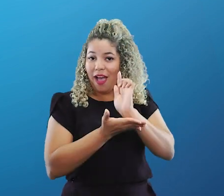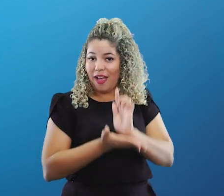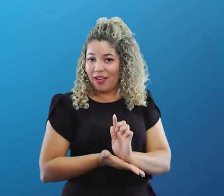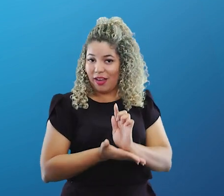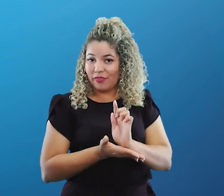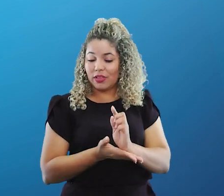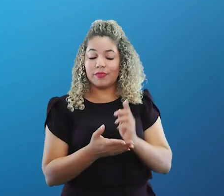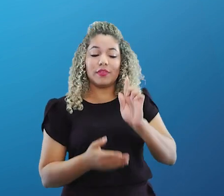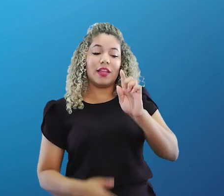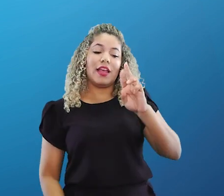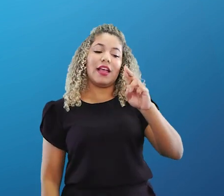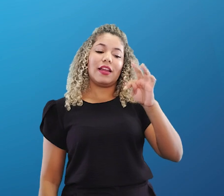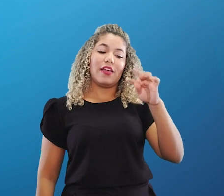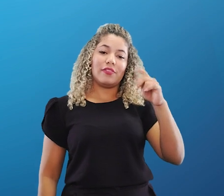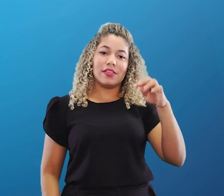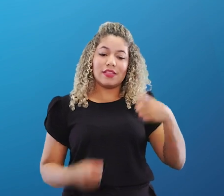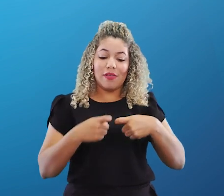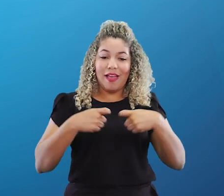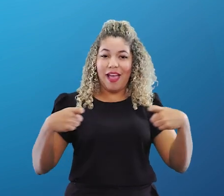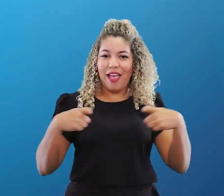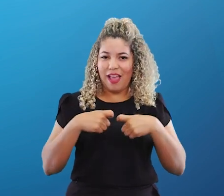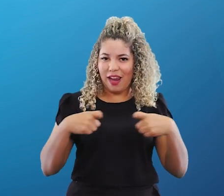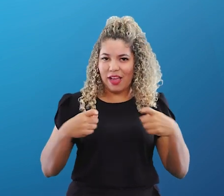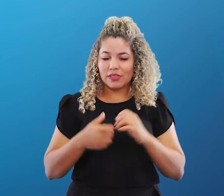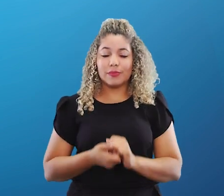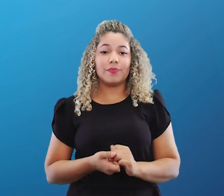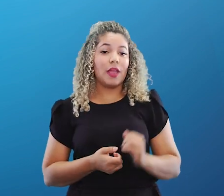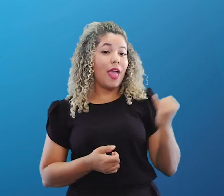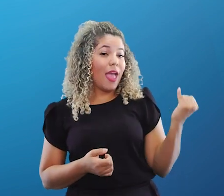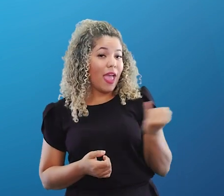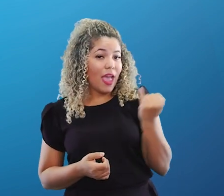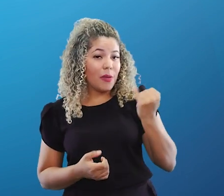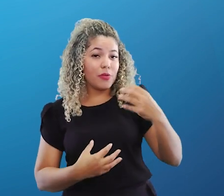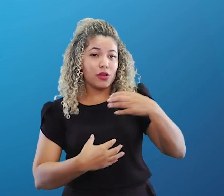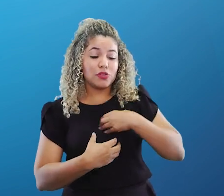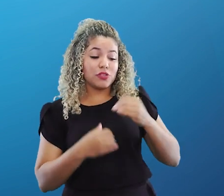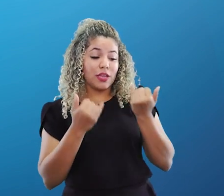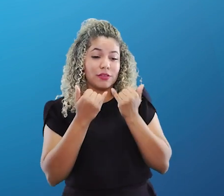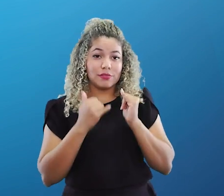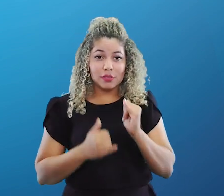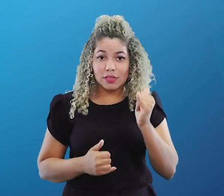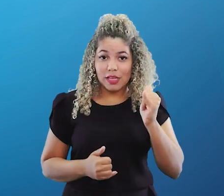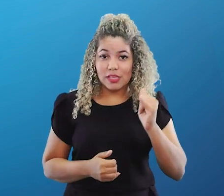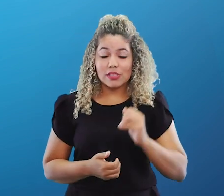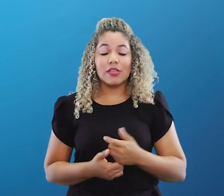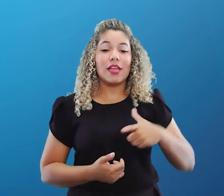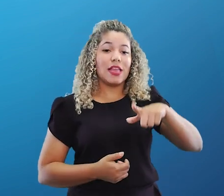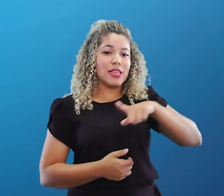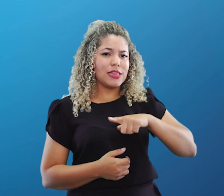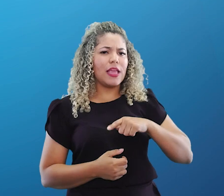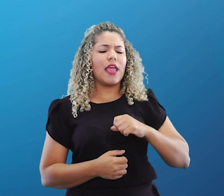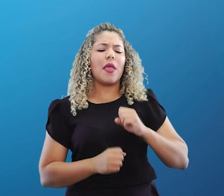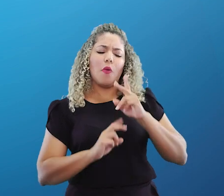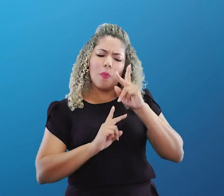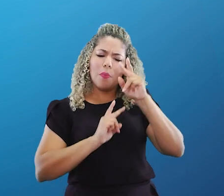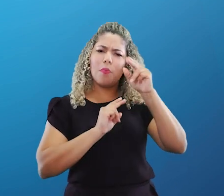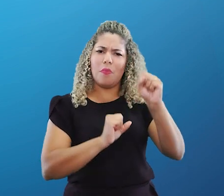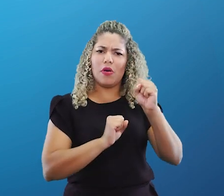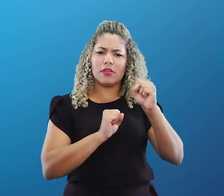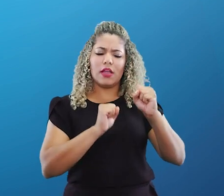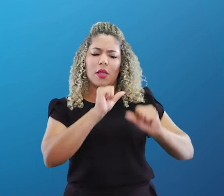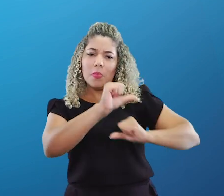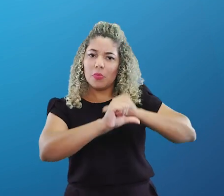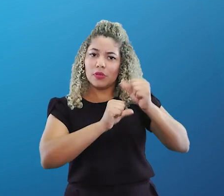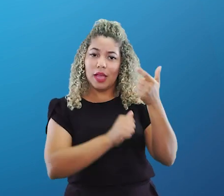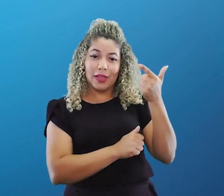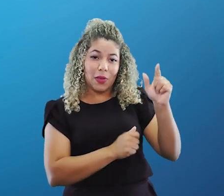gravitacional e a energia potencial elástica. Então é importante entender que essa é uma forma de energia onde ela tem potencial para se